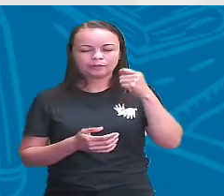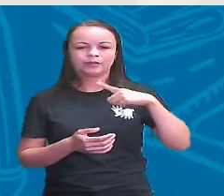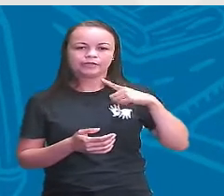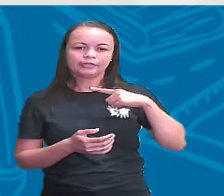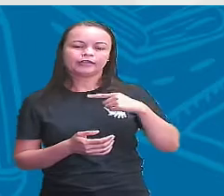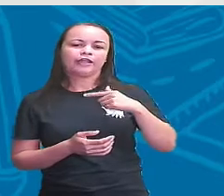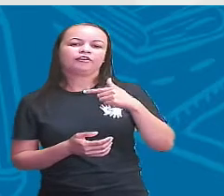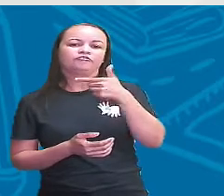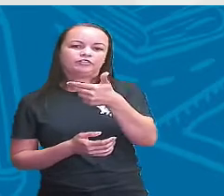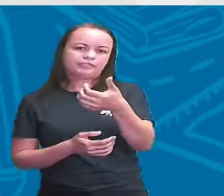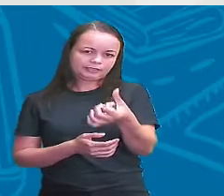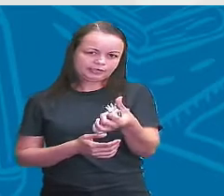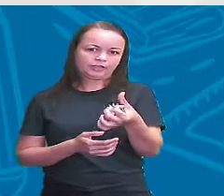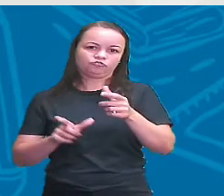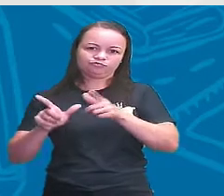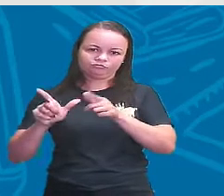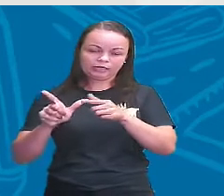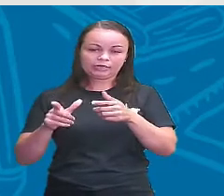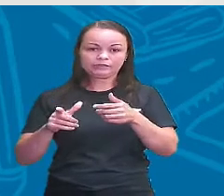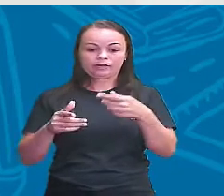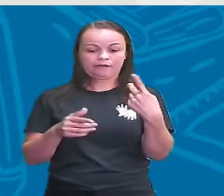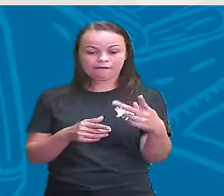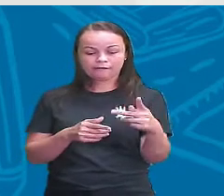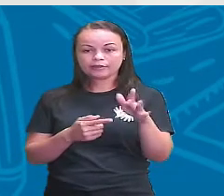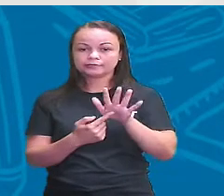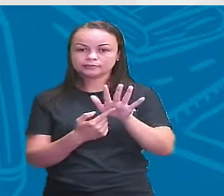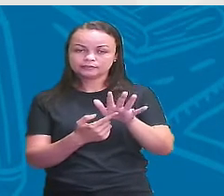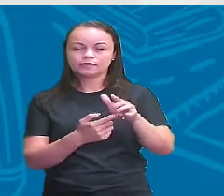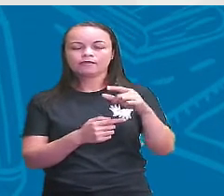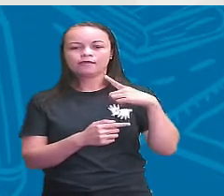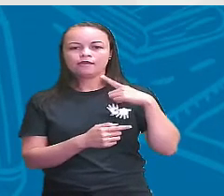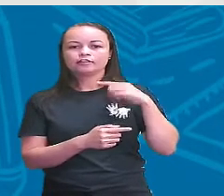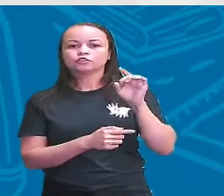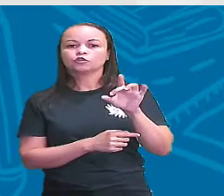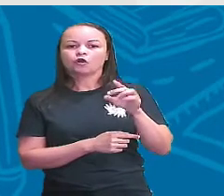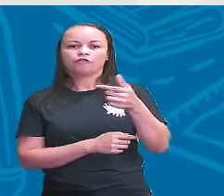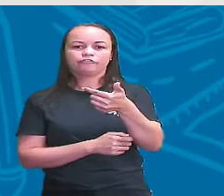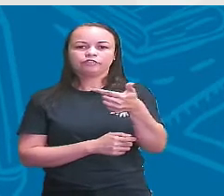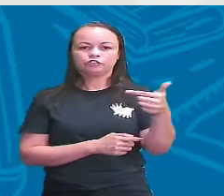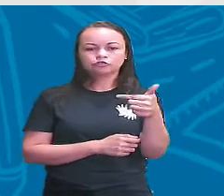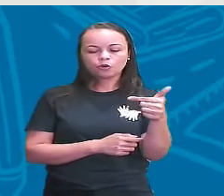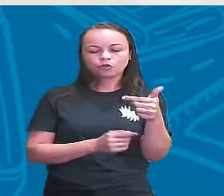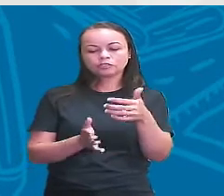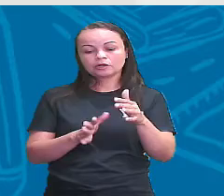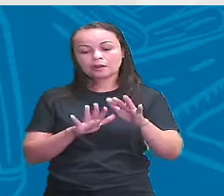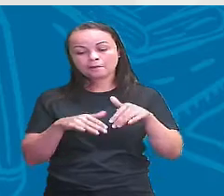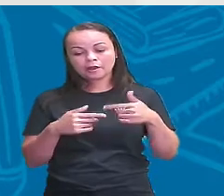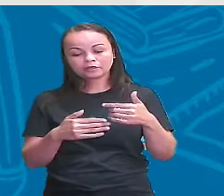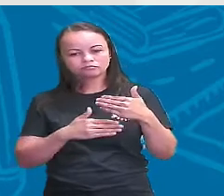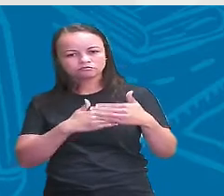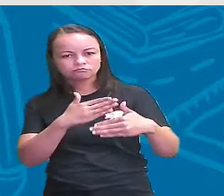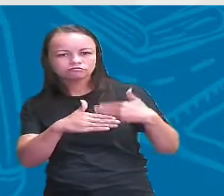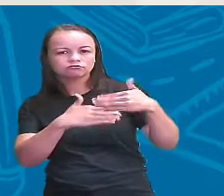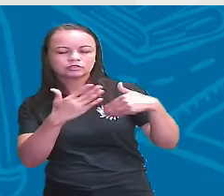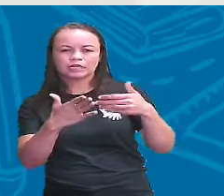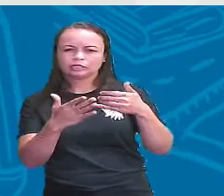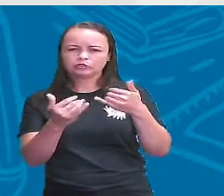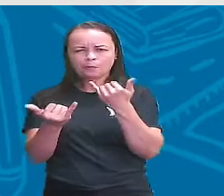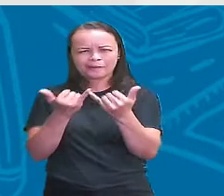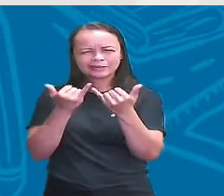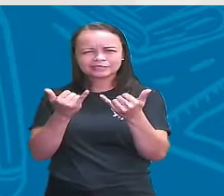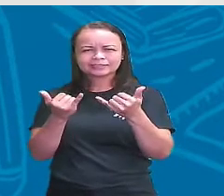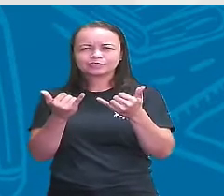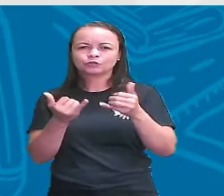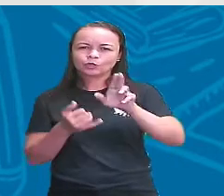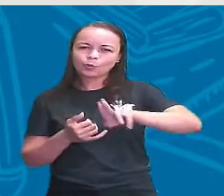tinha 22 símbolos. Depois é que foi se aperfeiçoando e formando as letras. Mas alguns já são bem parecidos com o que a gente